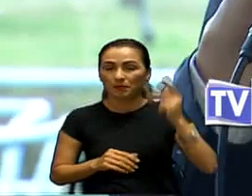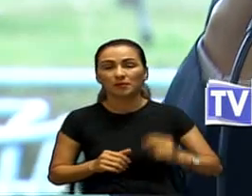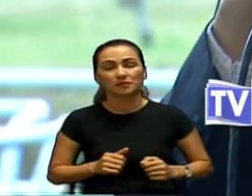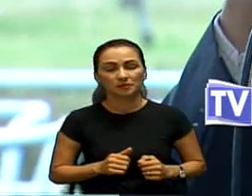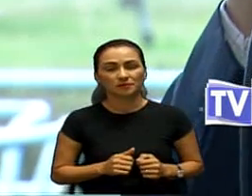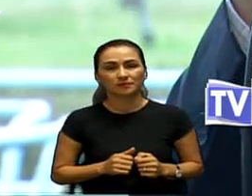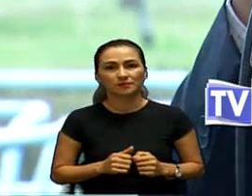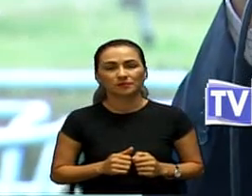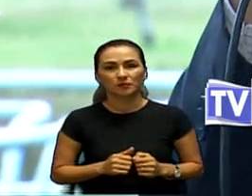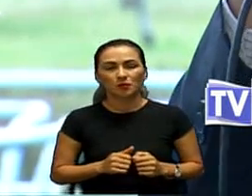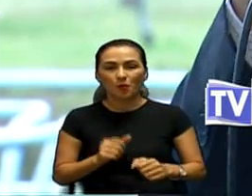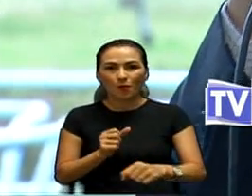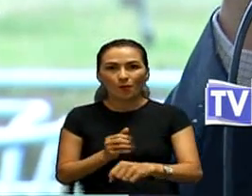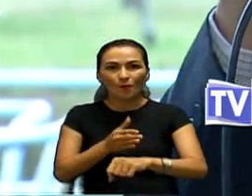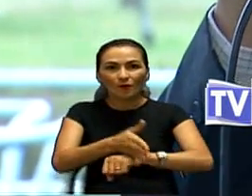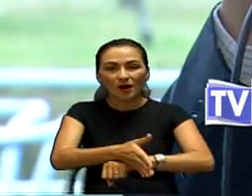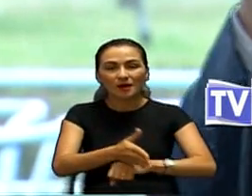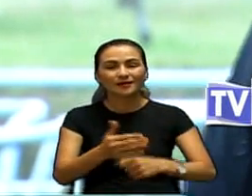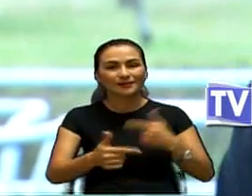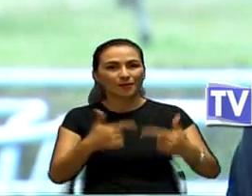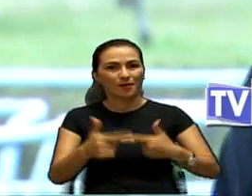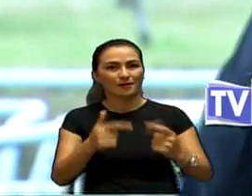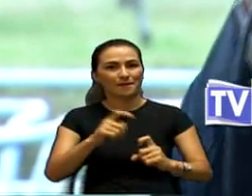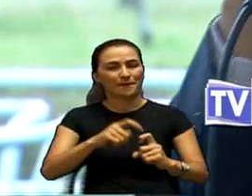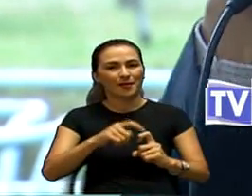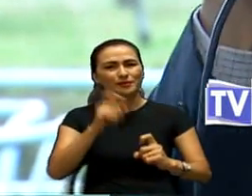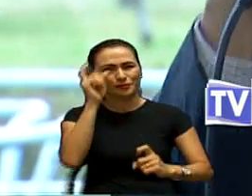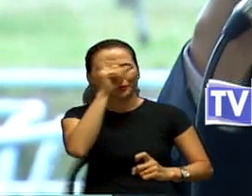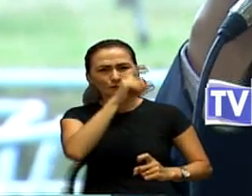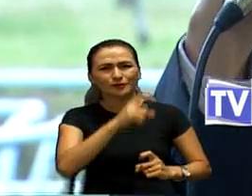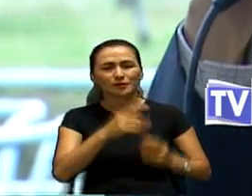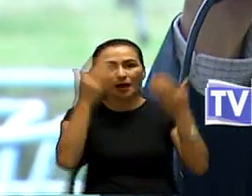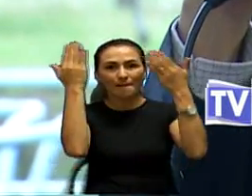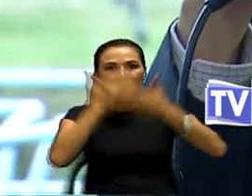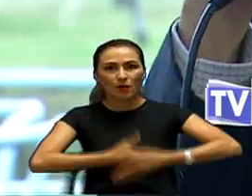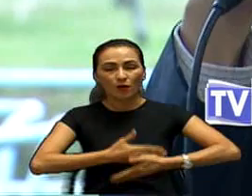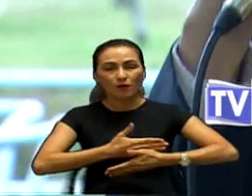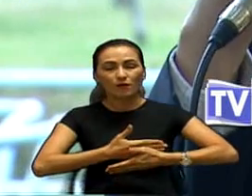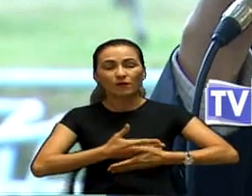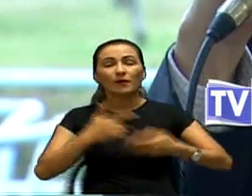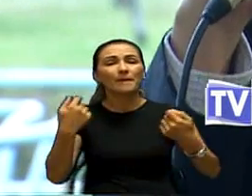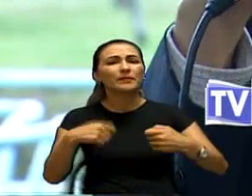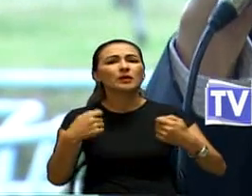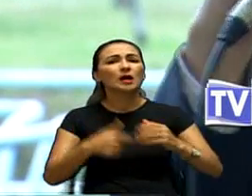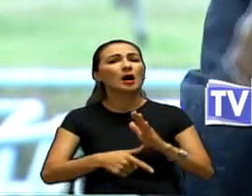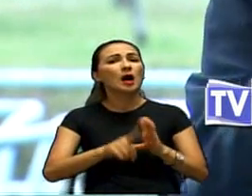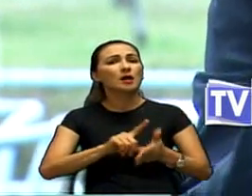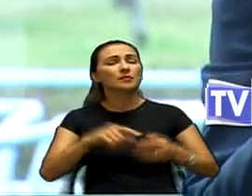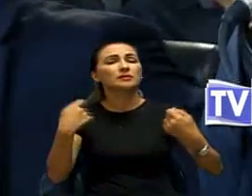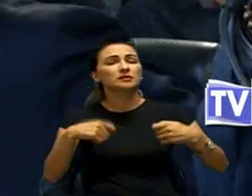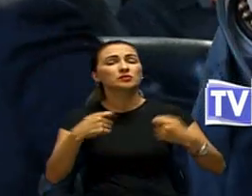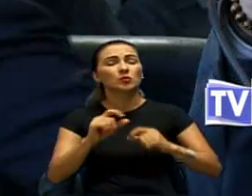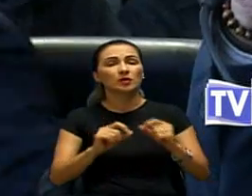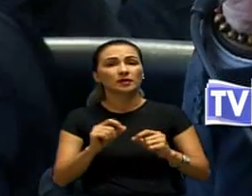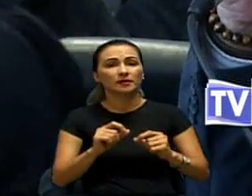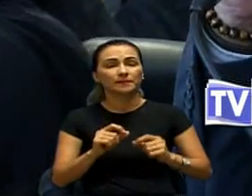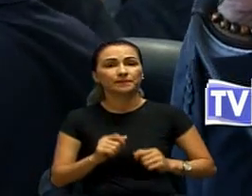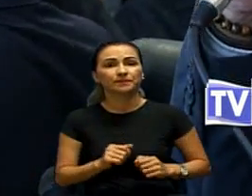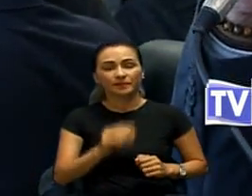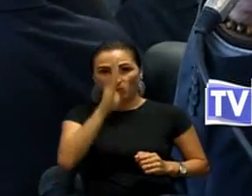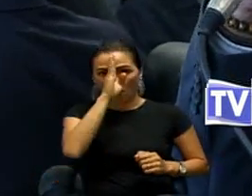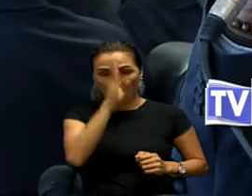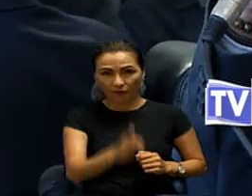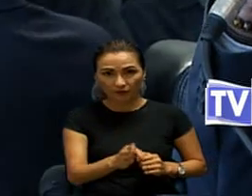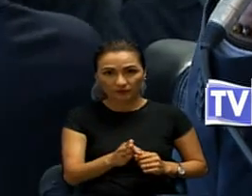concursos públicos para se ingressar na residência médica, elas sejam única e exclusivamente escritas, de cunho